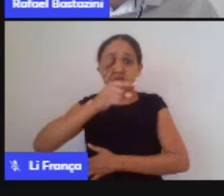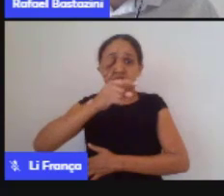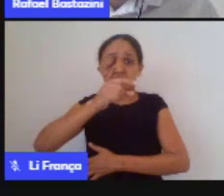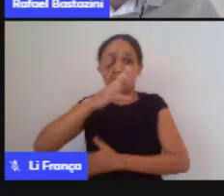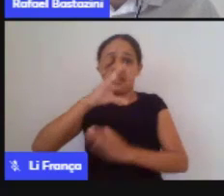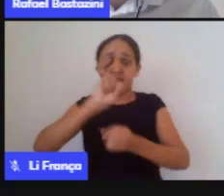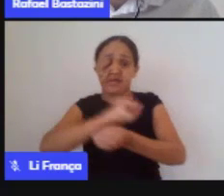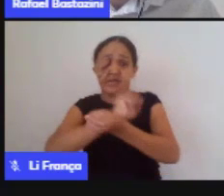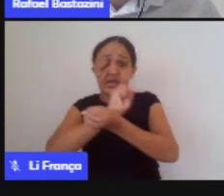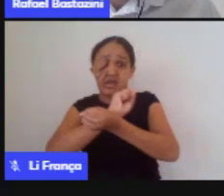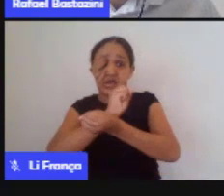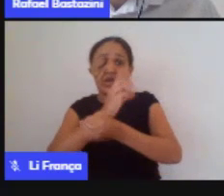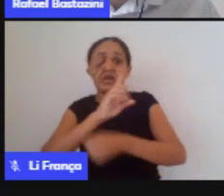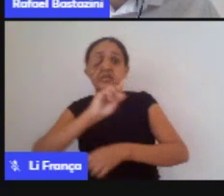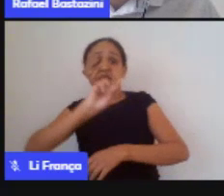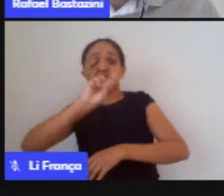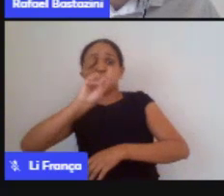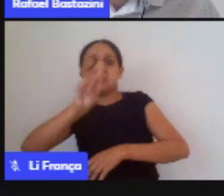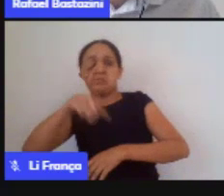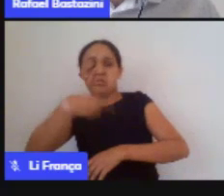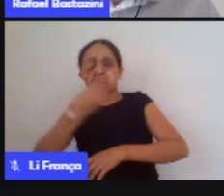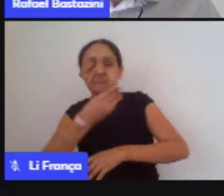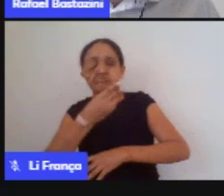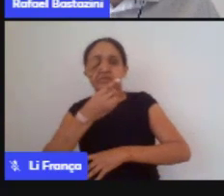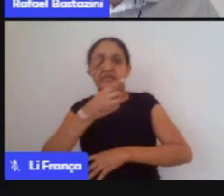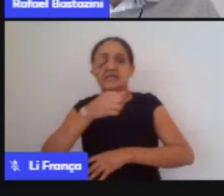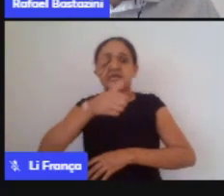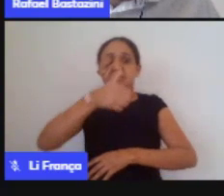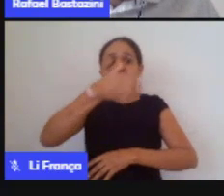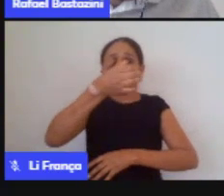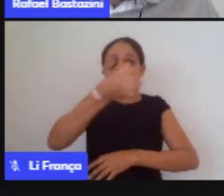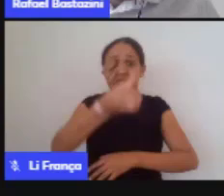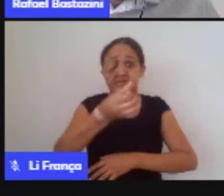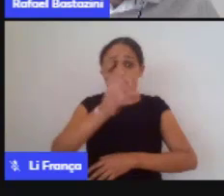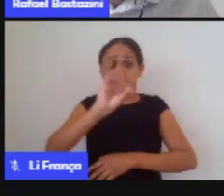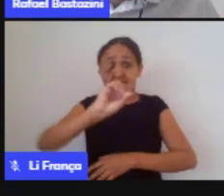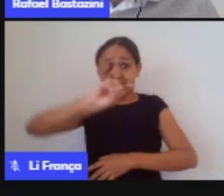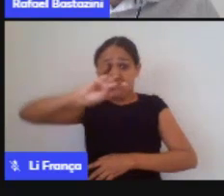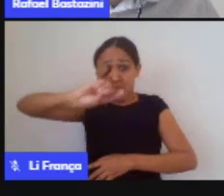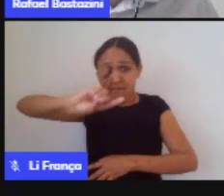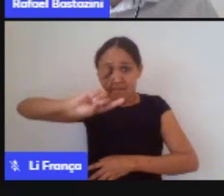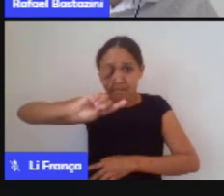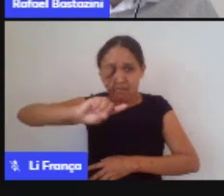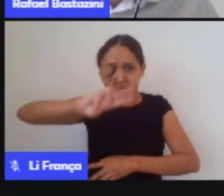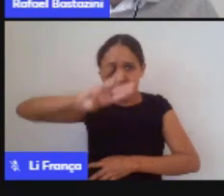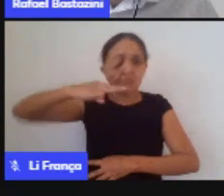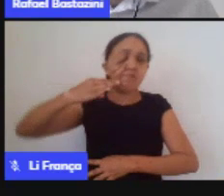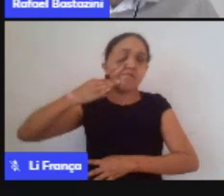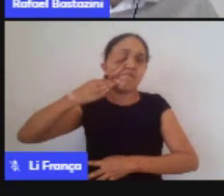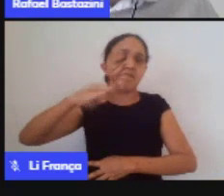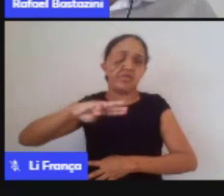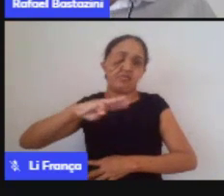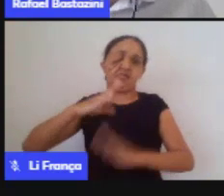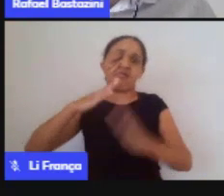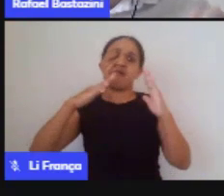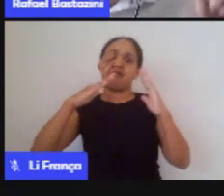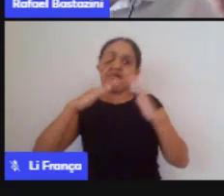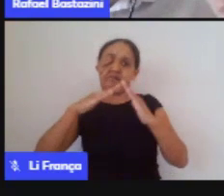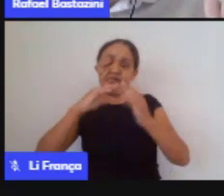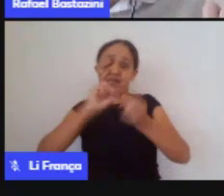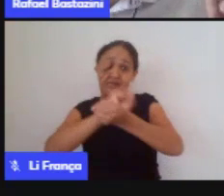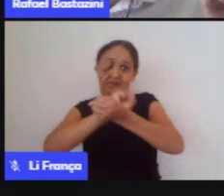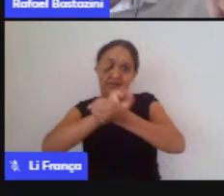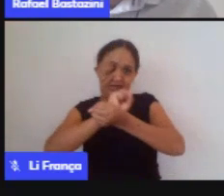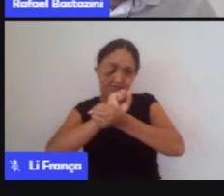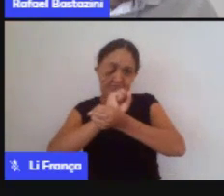1982, a gente tinha aproximadamente 60 mil. automóveis em Campo Grande. Um aumento